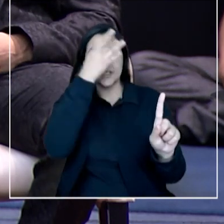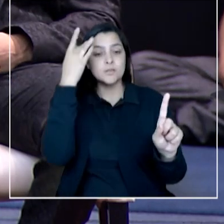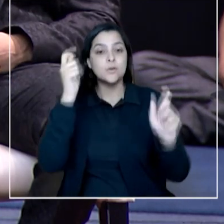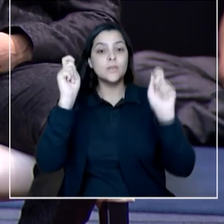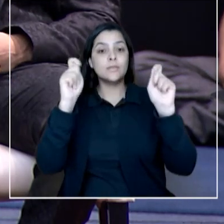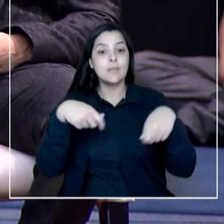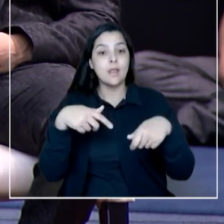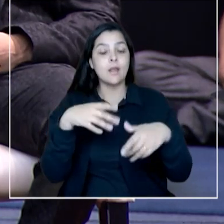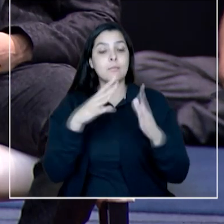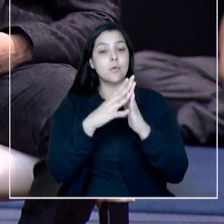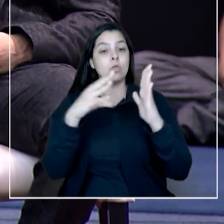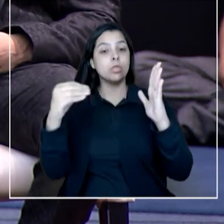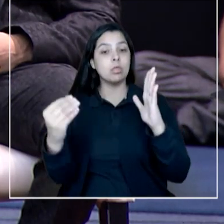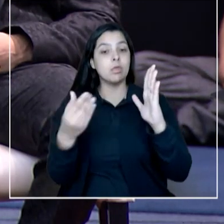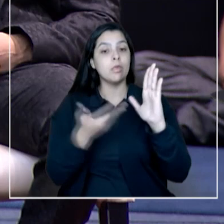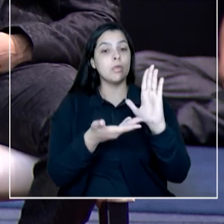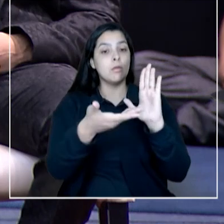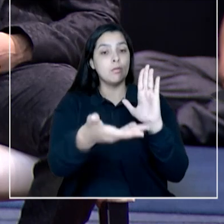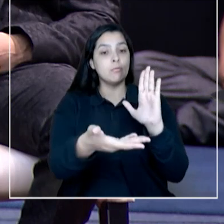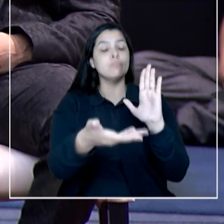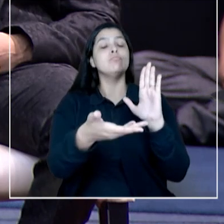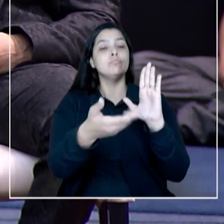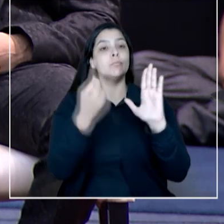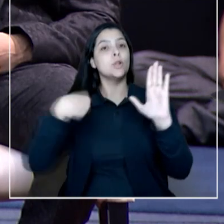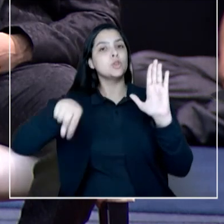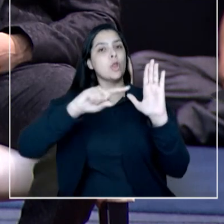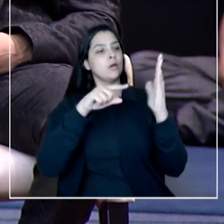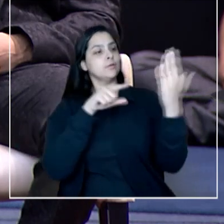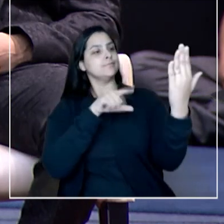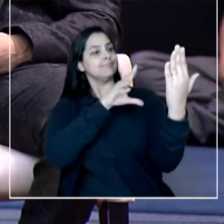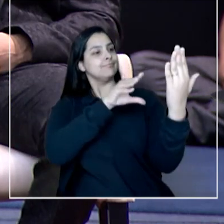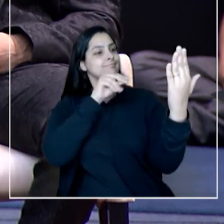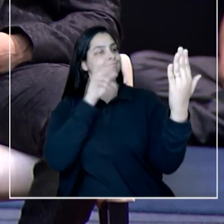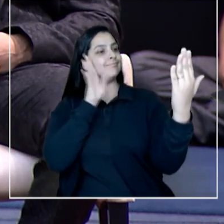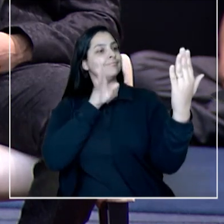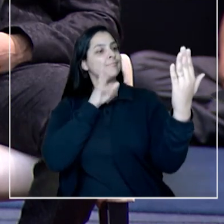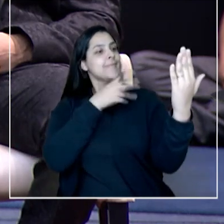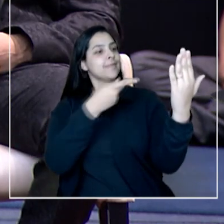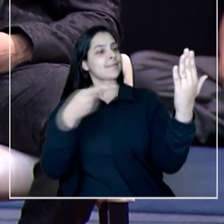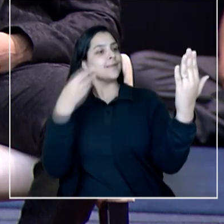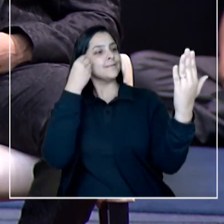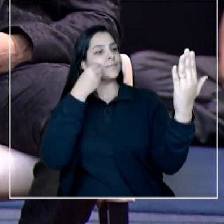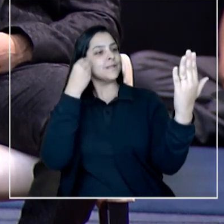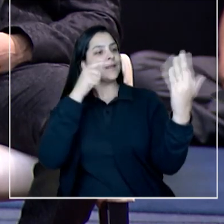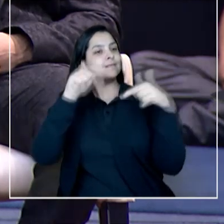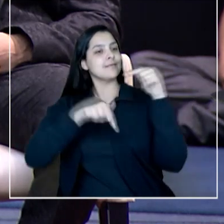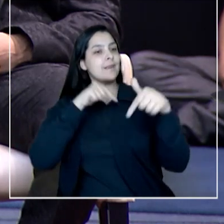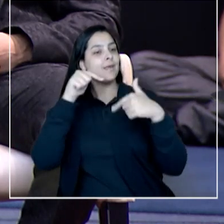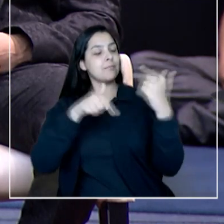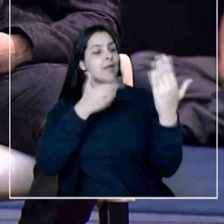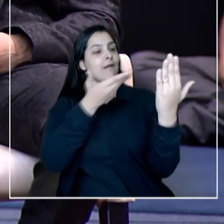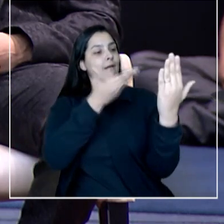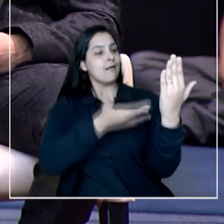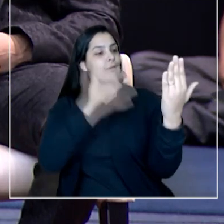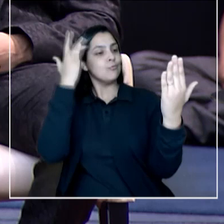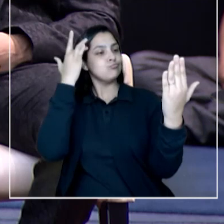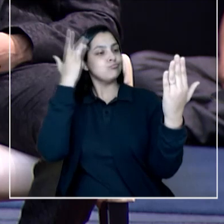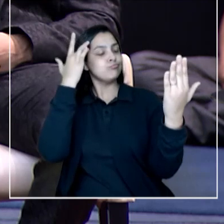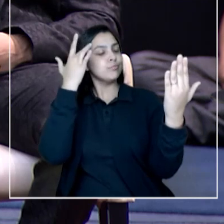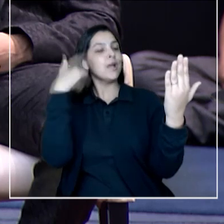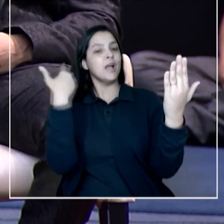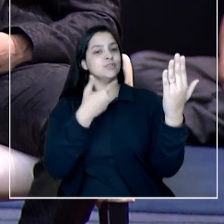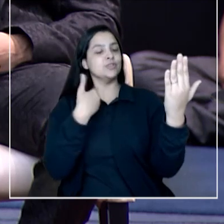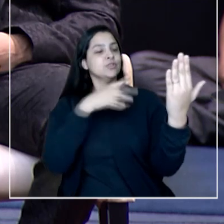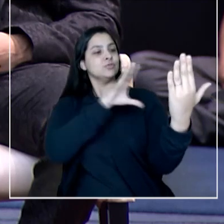num exemplo para todas nós, para todos nós, pelo seu trabalho social, por sua consciência,